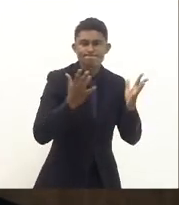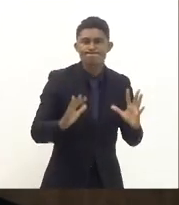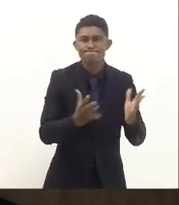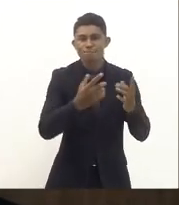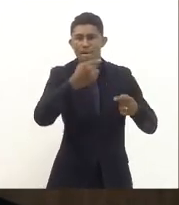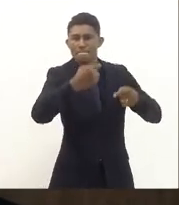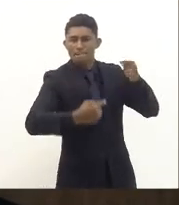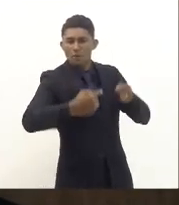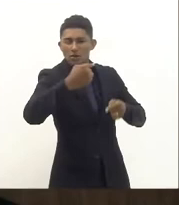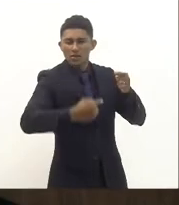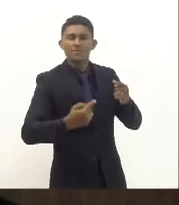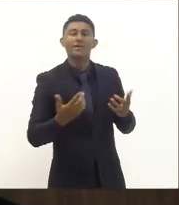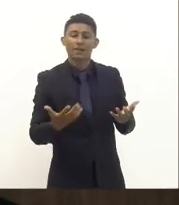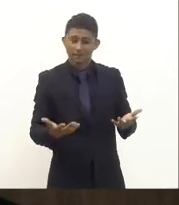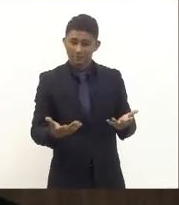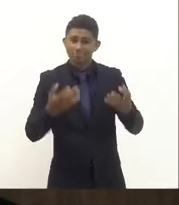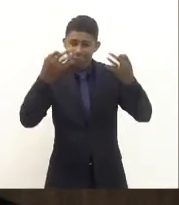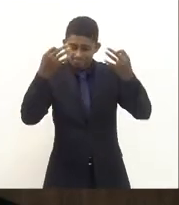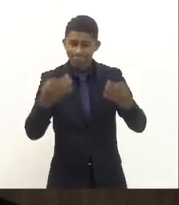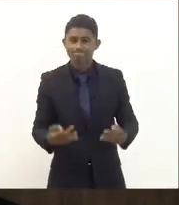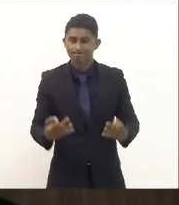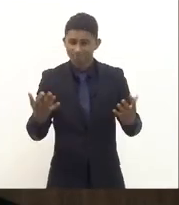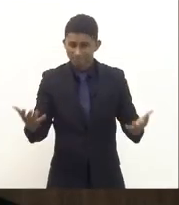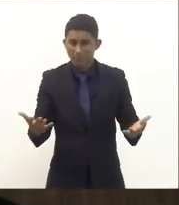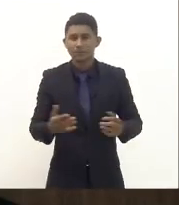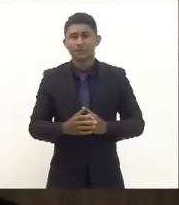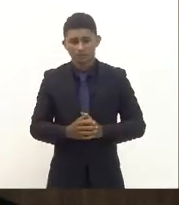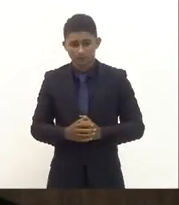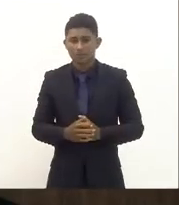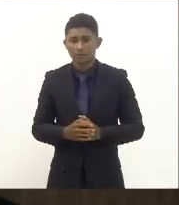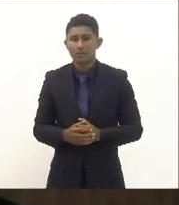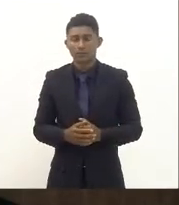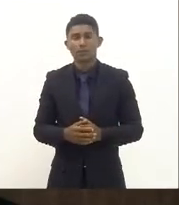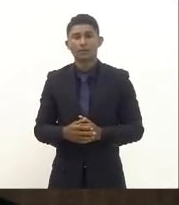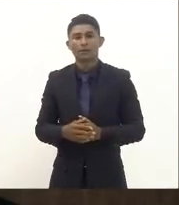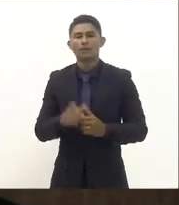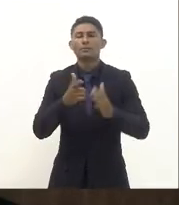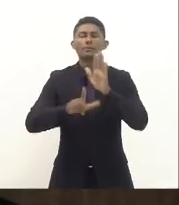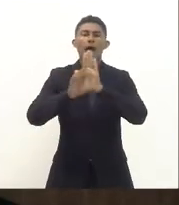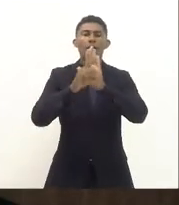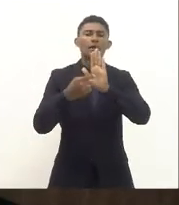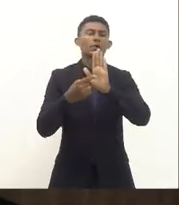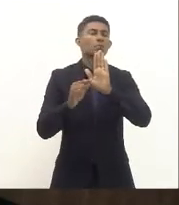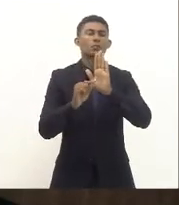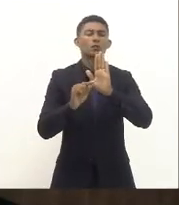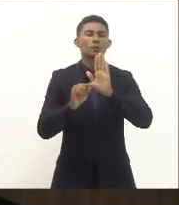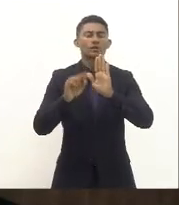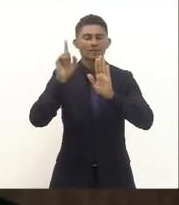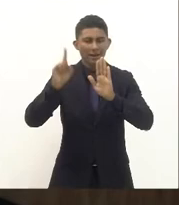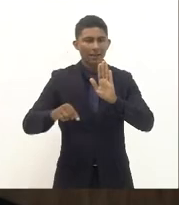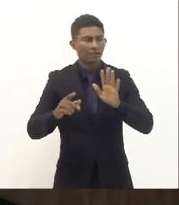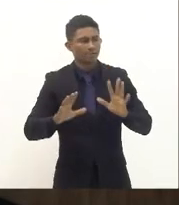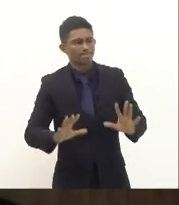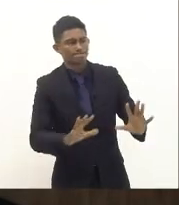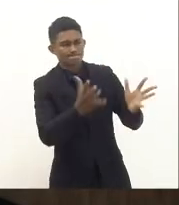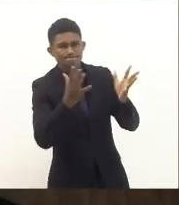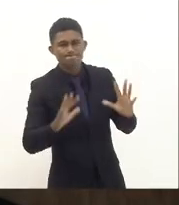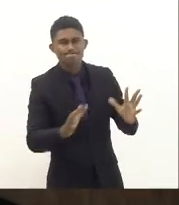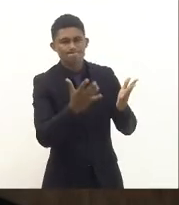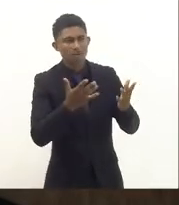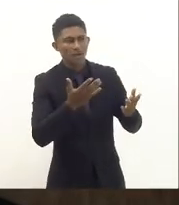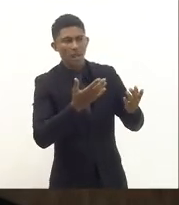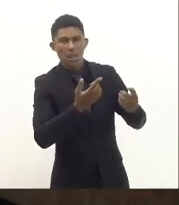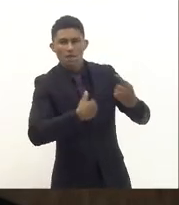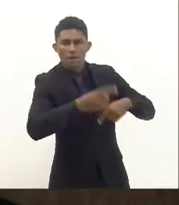de estado de longo prazo é como nós chamamos na nossa outra lei uma agenda de desenvolvimento cidadania